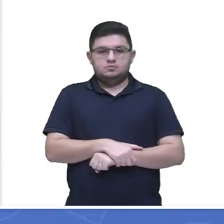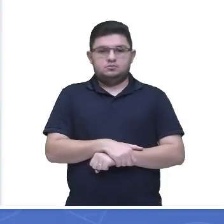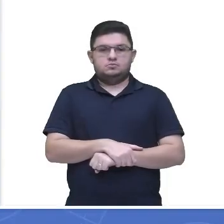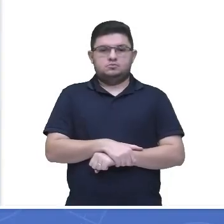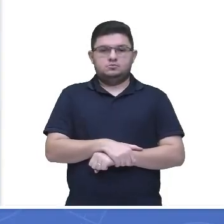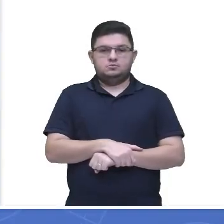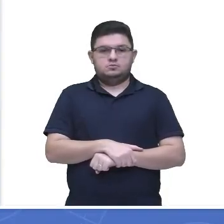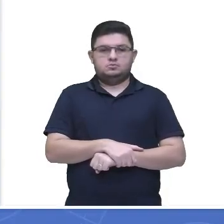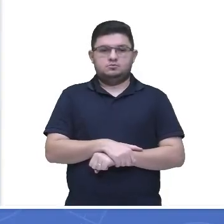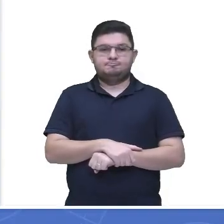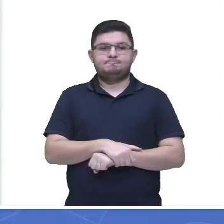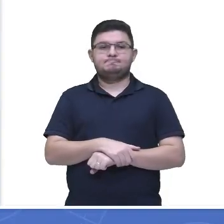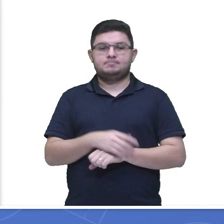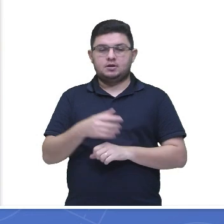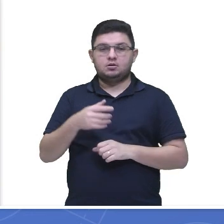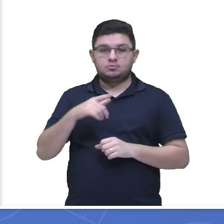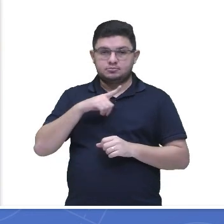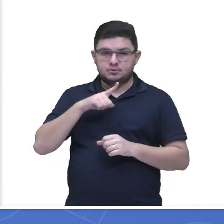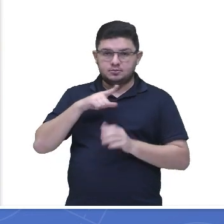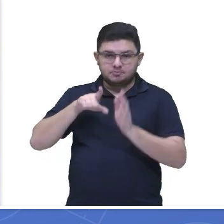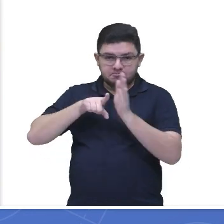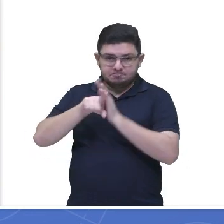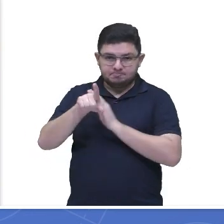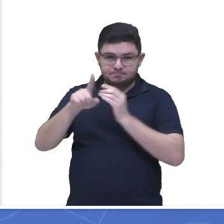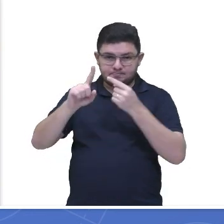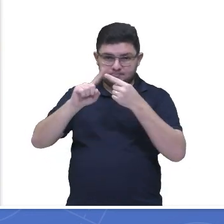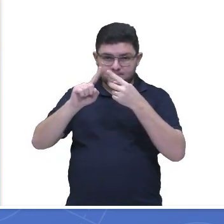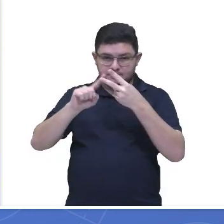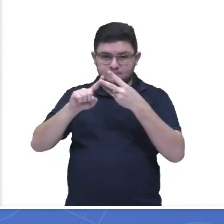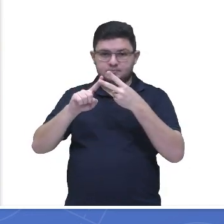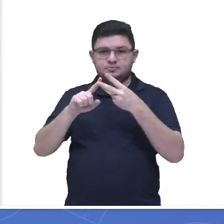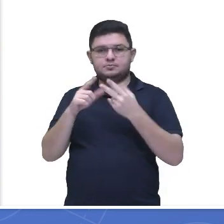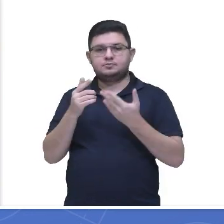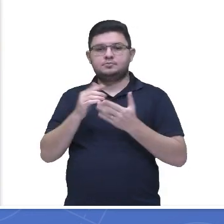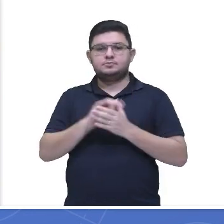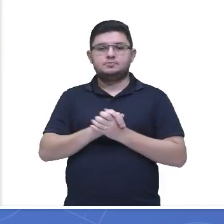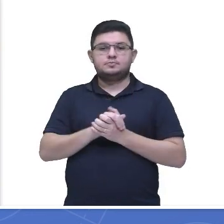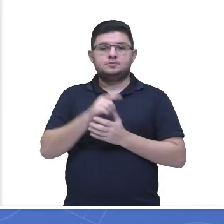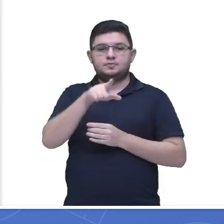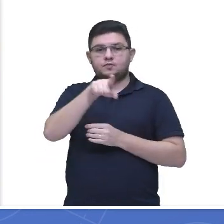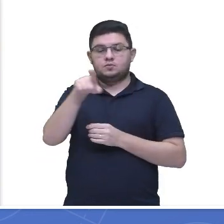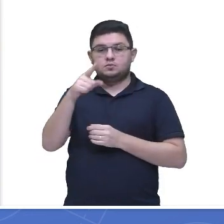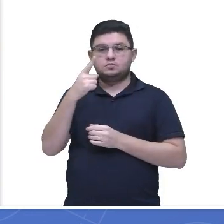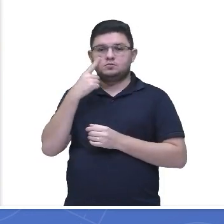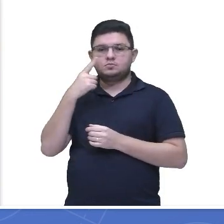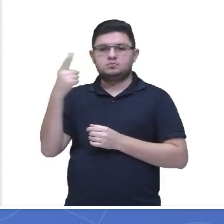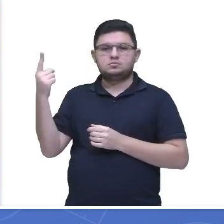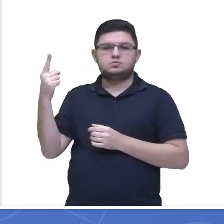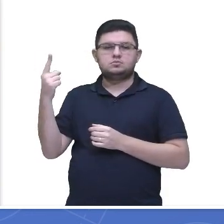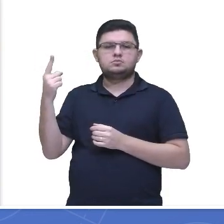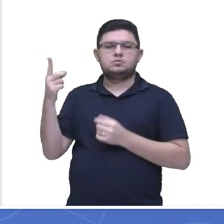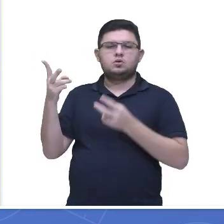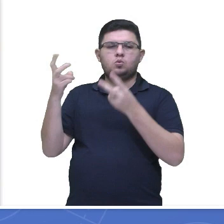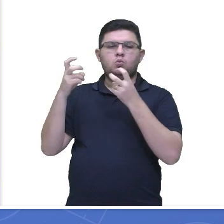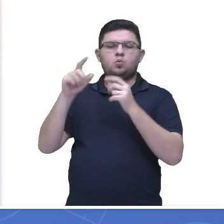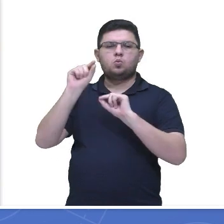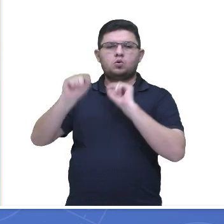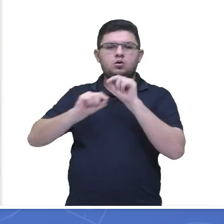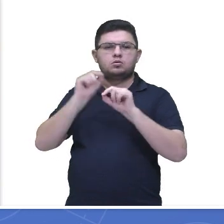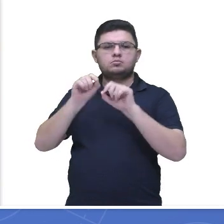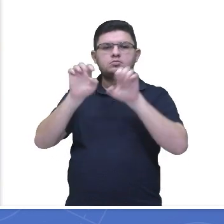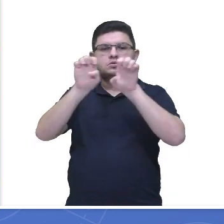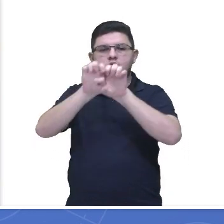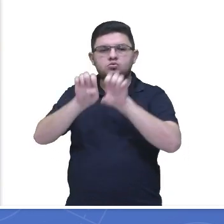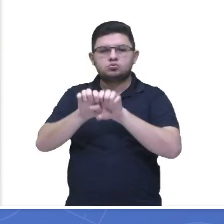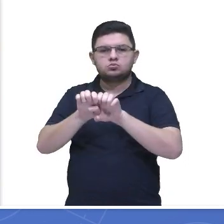Queridos, nós temos duas questões, tá? Nesse primeiro momento, observem essas estruturas